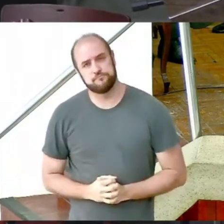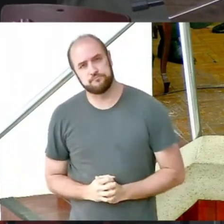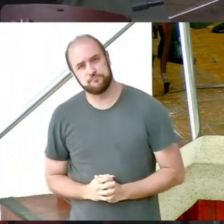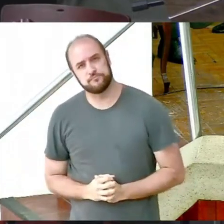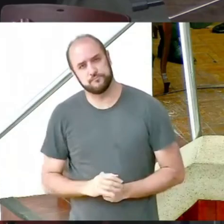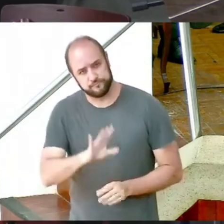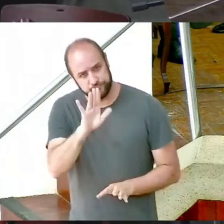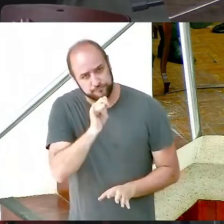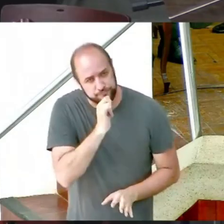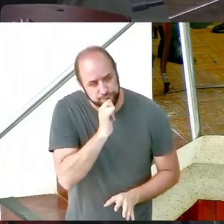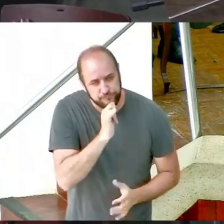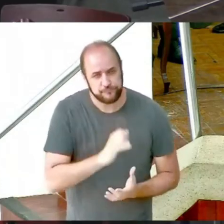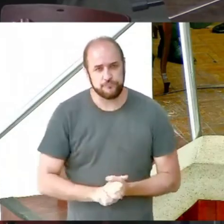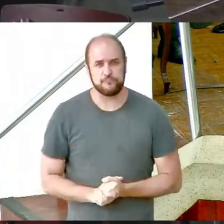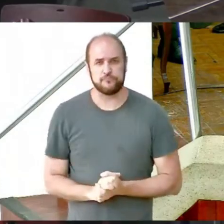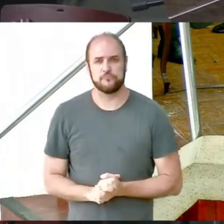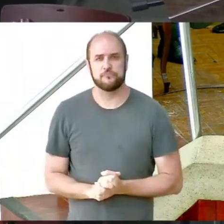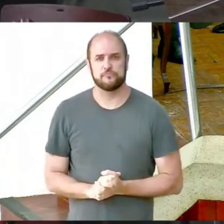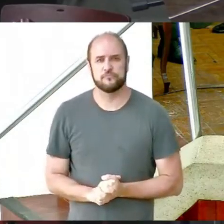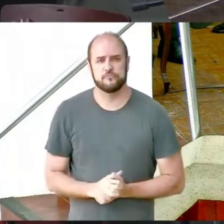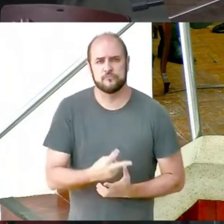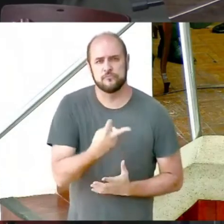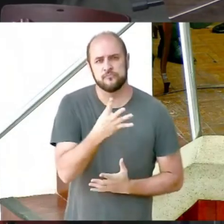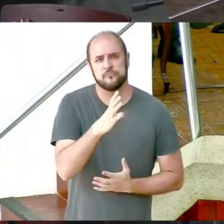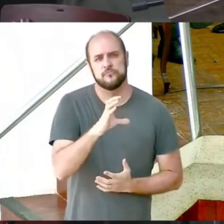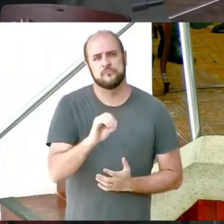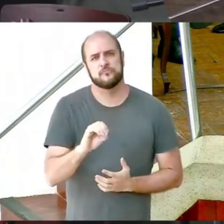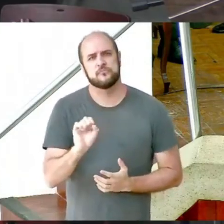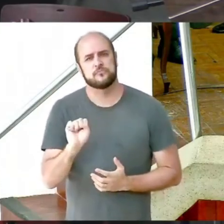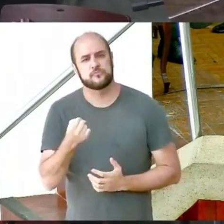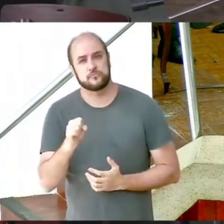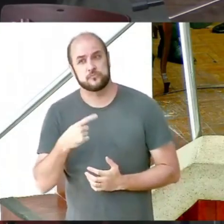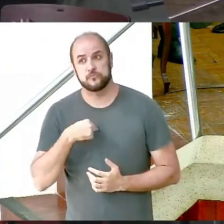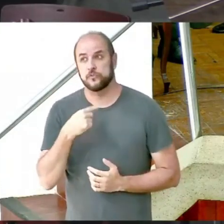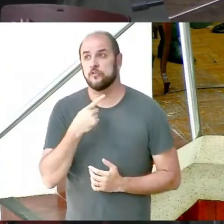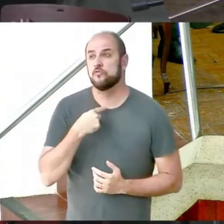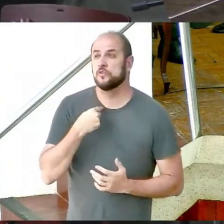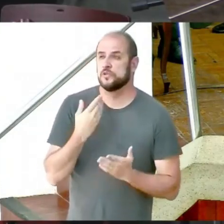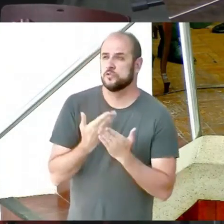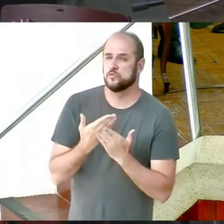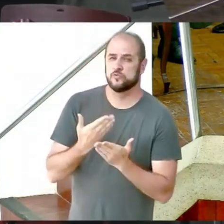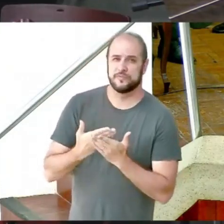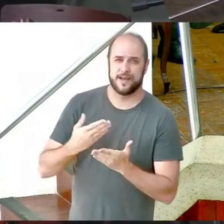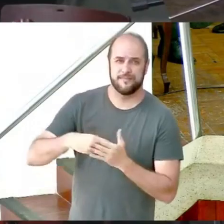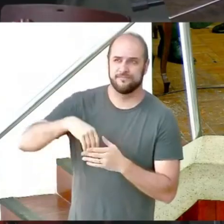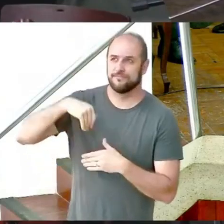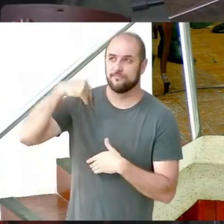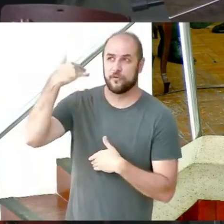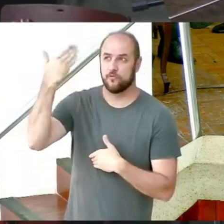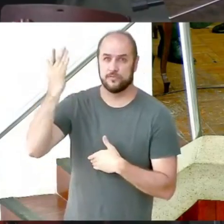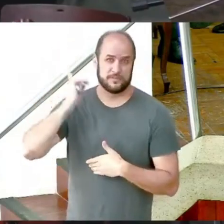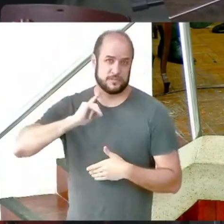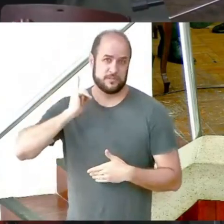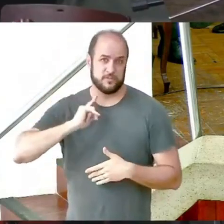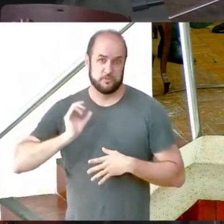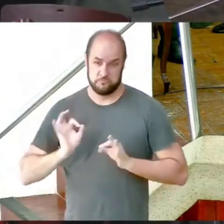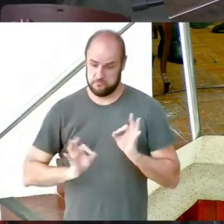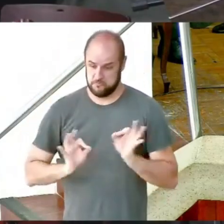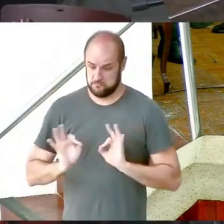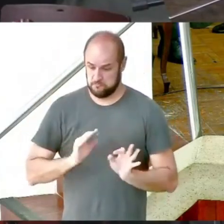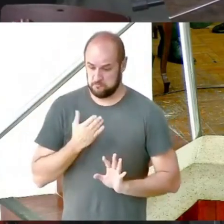Por exemplo, em 2008 eu comecei a ter um desejo de estudar fora para me preparar